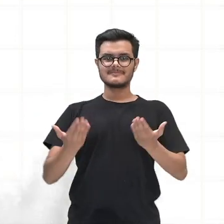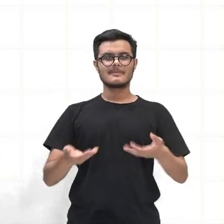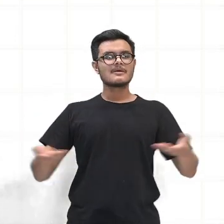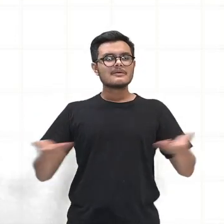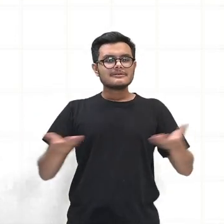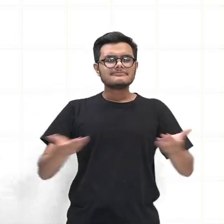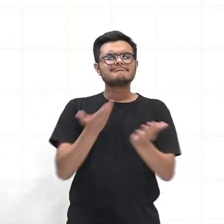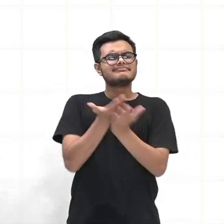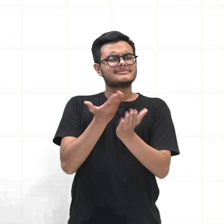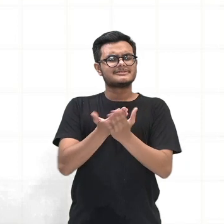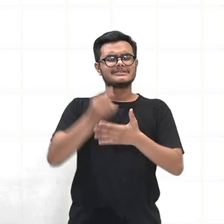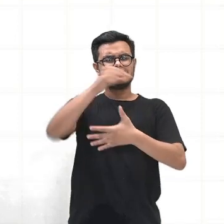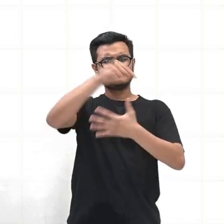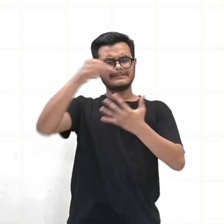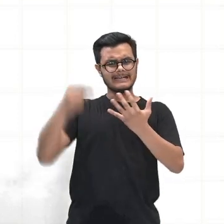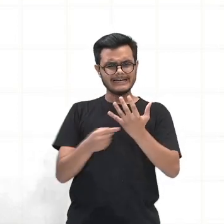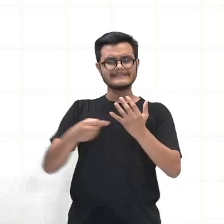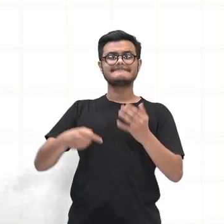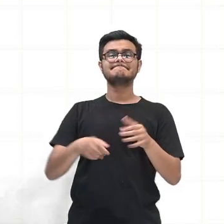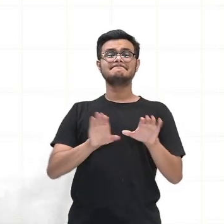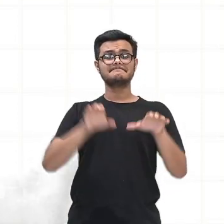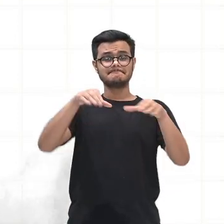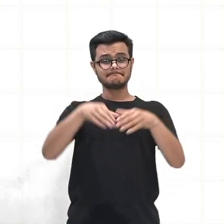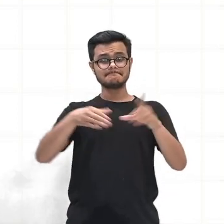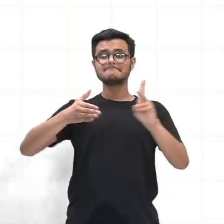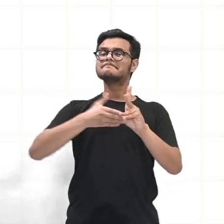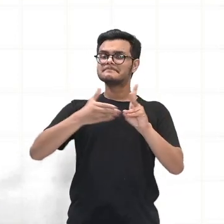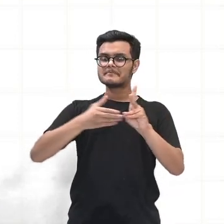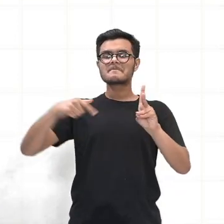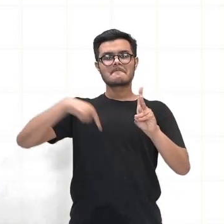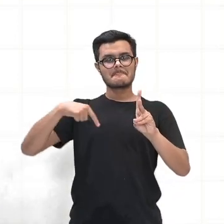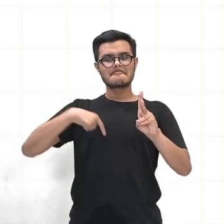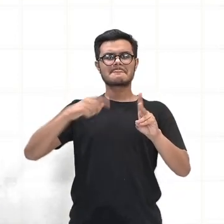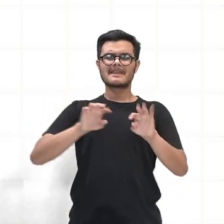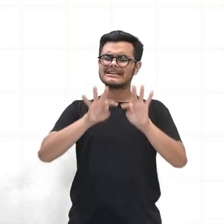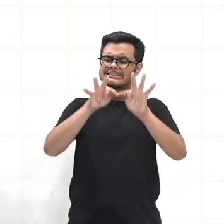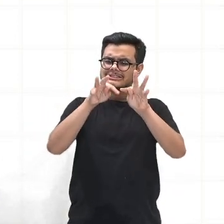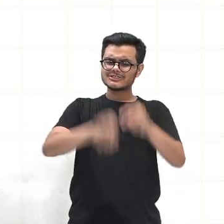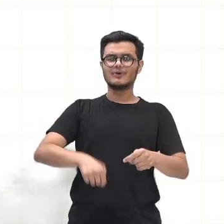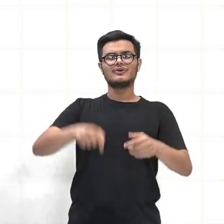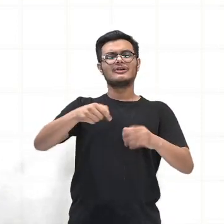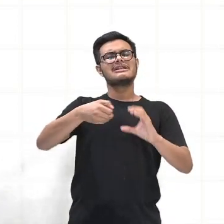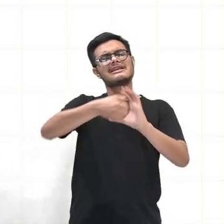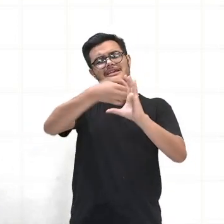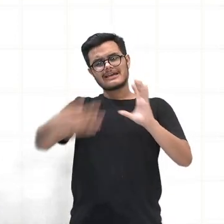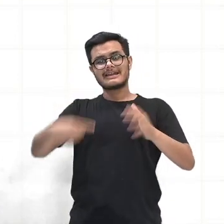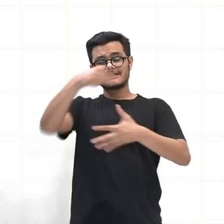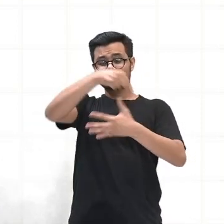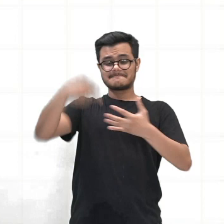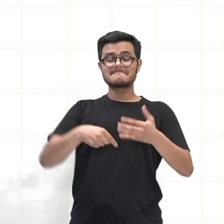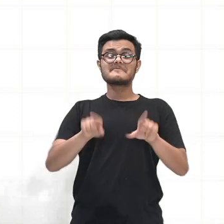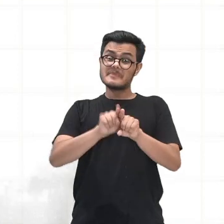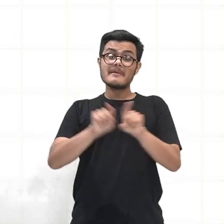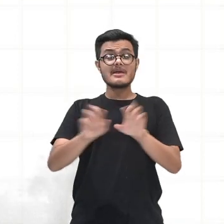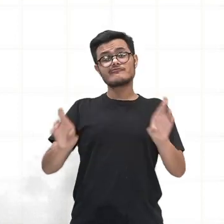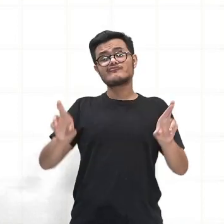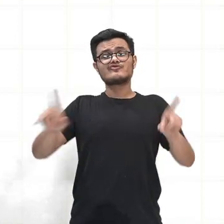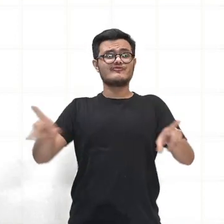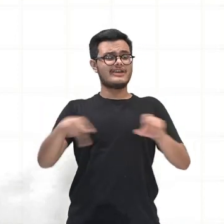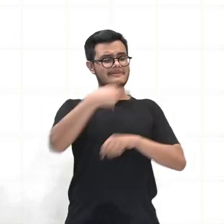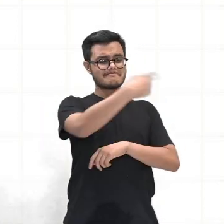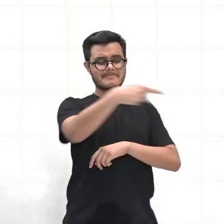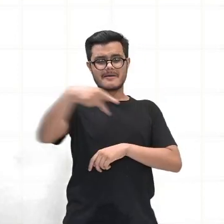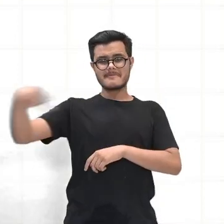aí vários povos indígenas que vão ter aí todas essas diferenças